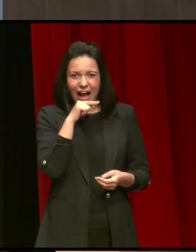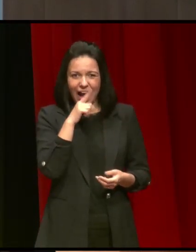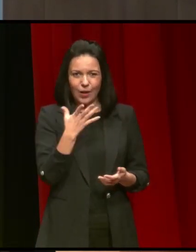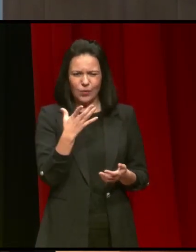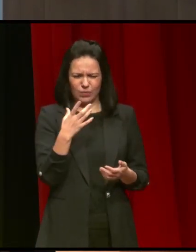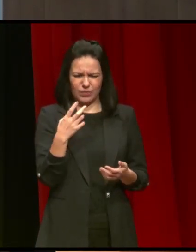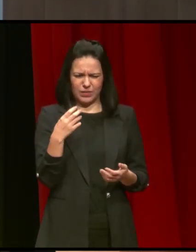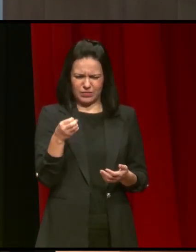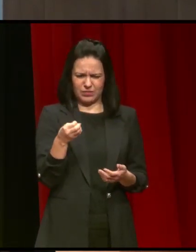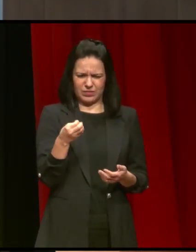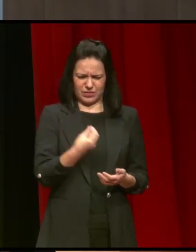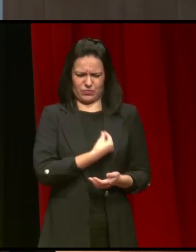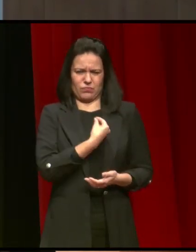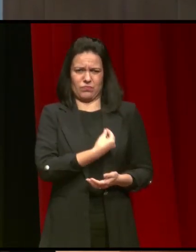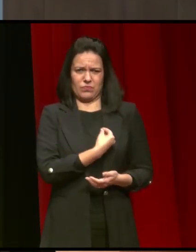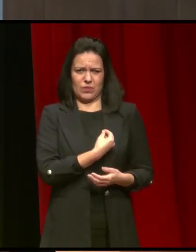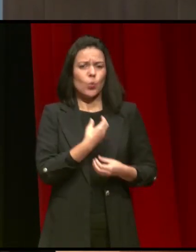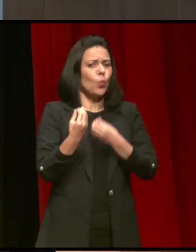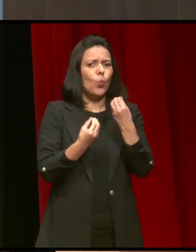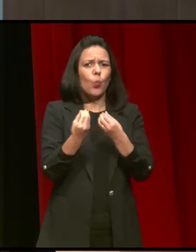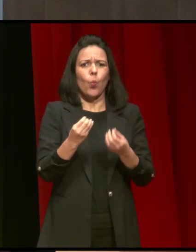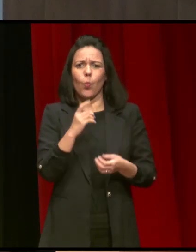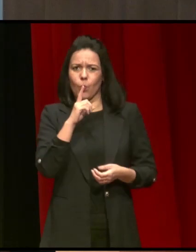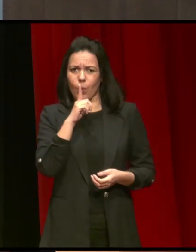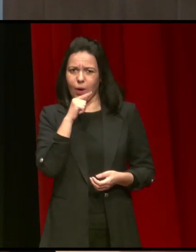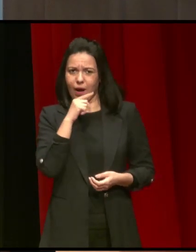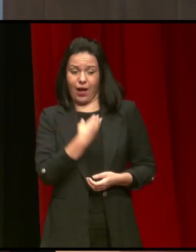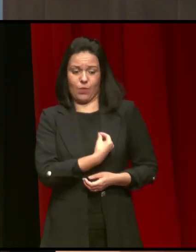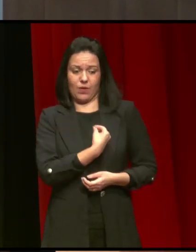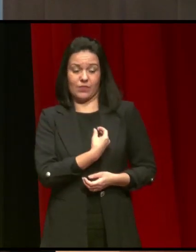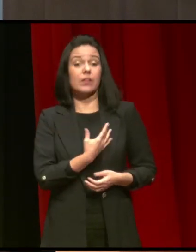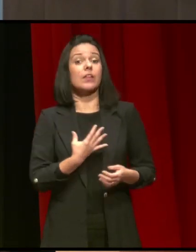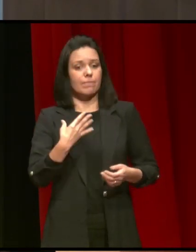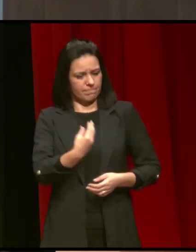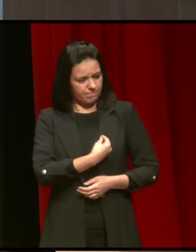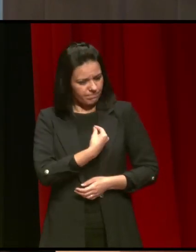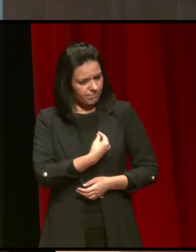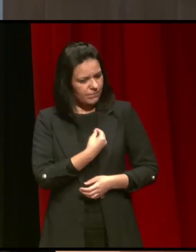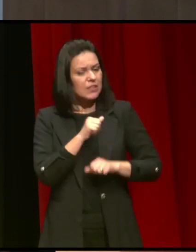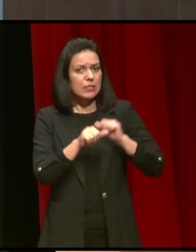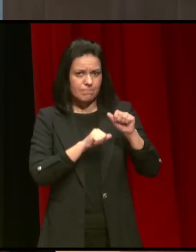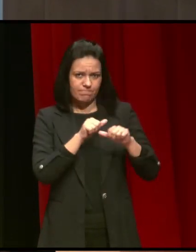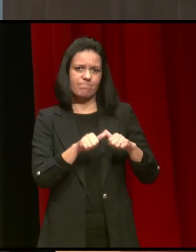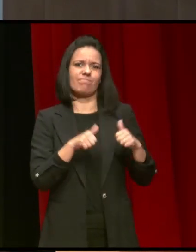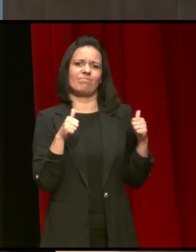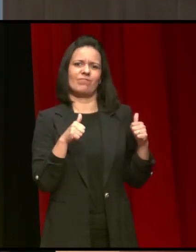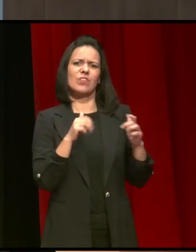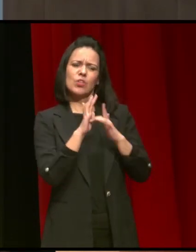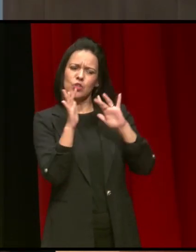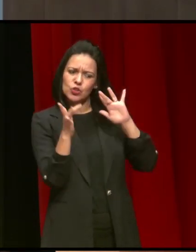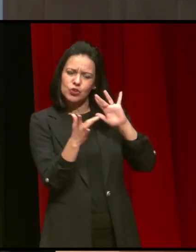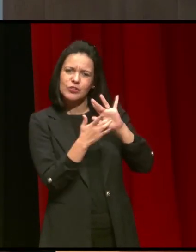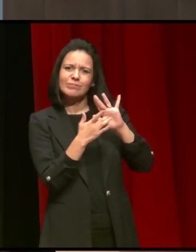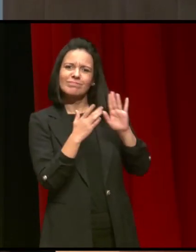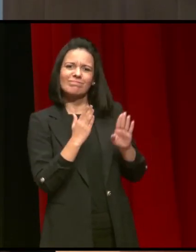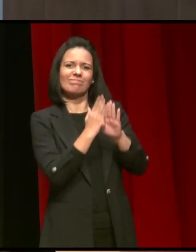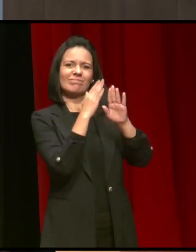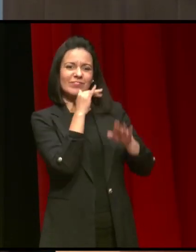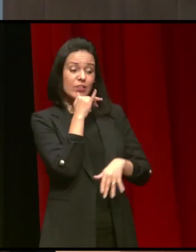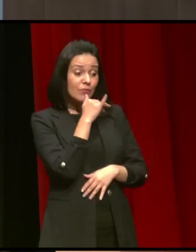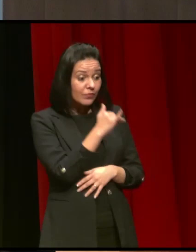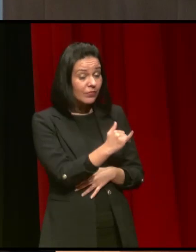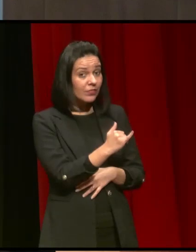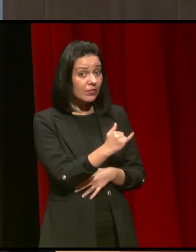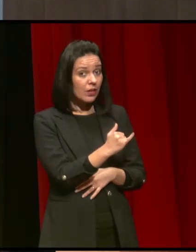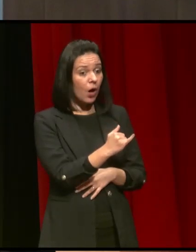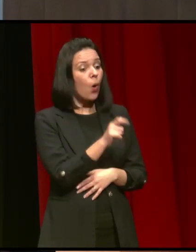água. Se beber da água que eu vou dar para você, você nunca mais vai ter sede, minha filha. Quer dizer, Jesus está vendo? Ó, Jesus está falando lei e evangelho. Ó. Ele está dizendo para ela